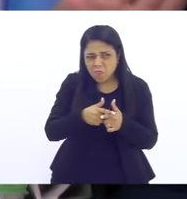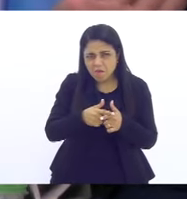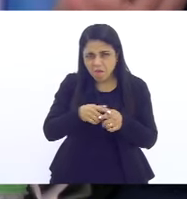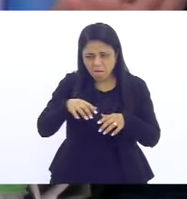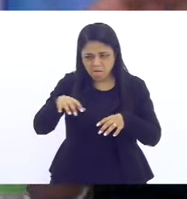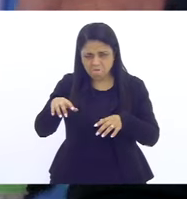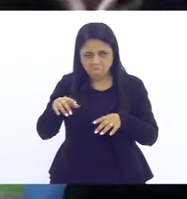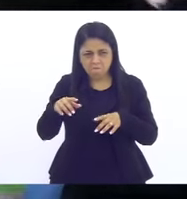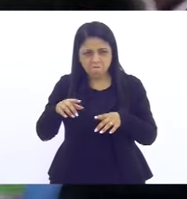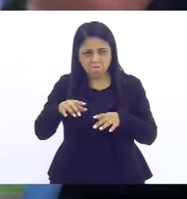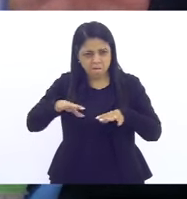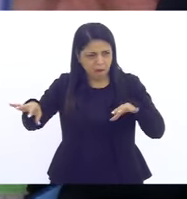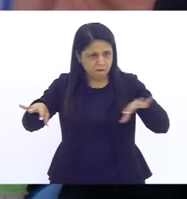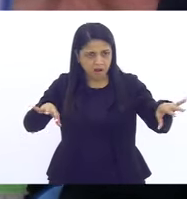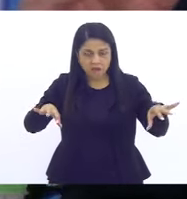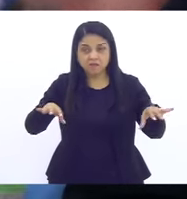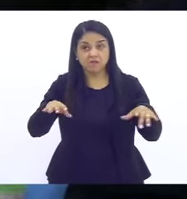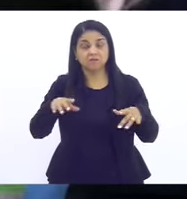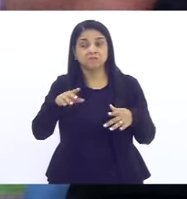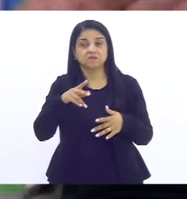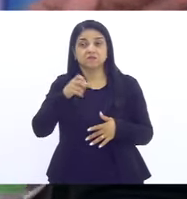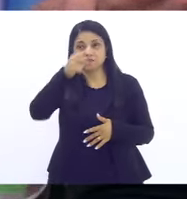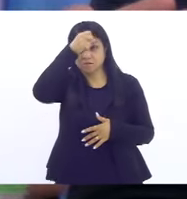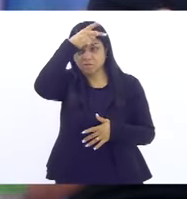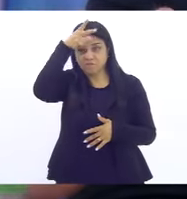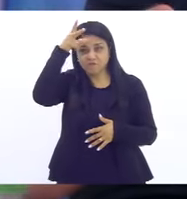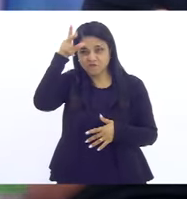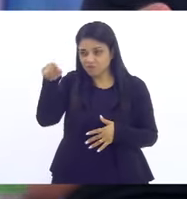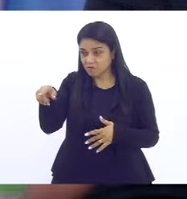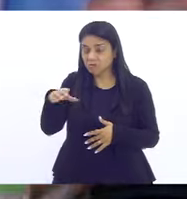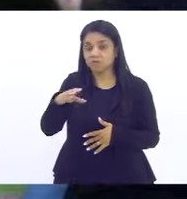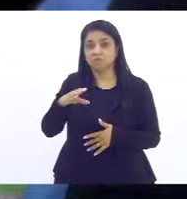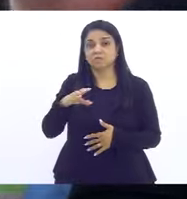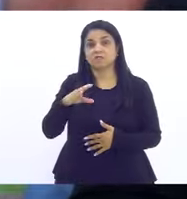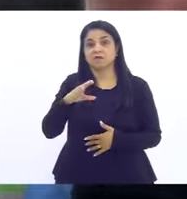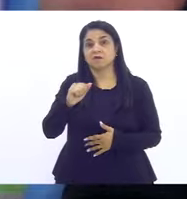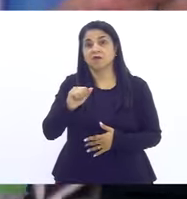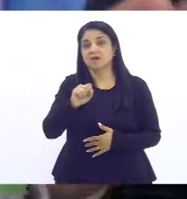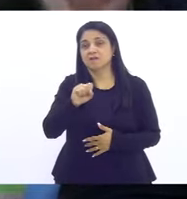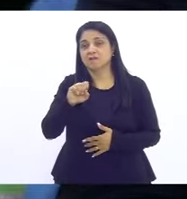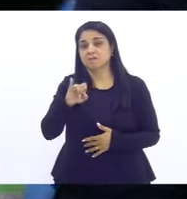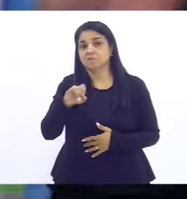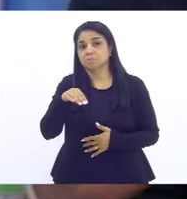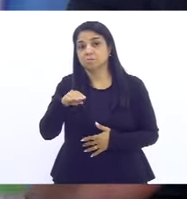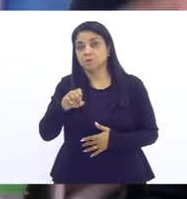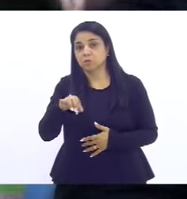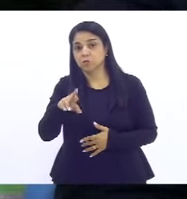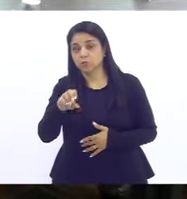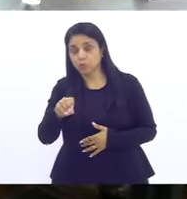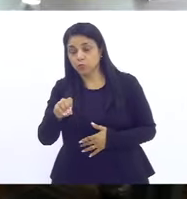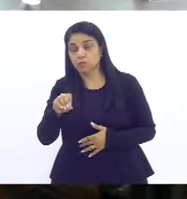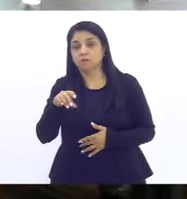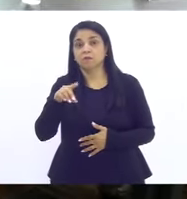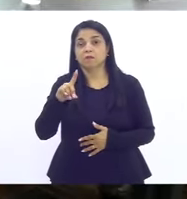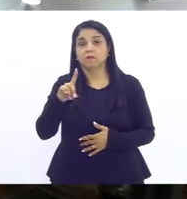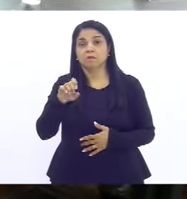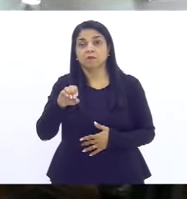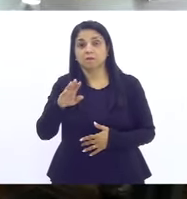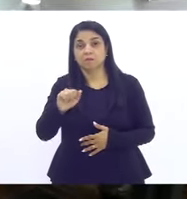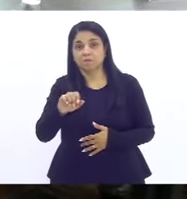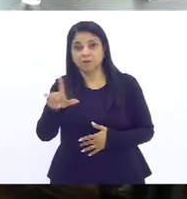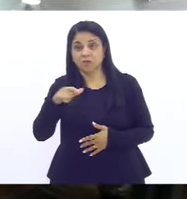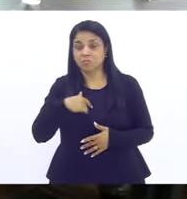pô. Nós estamos falando, prefeito. E aqui está o prefeito Casimiro de Abreu. 66 prefeitos insatisfeitos com desserviço prestado por